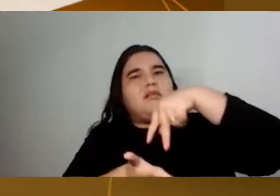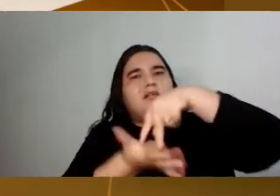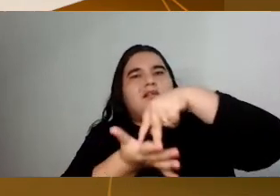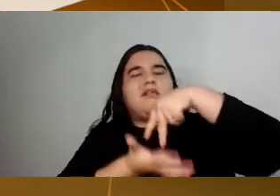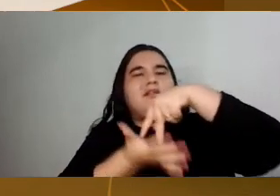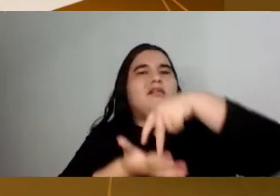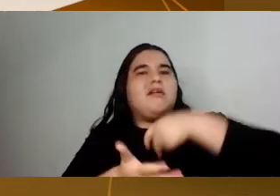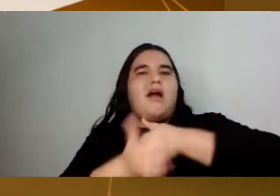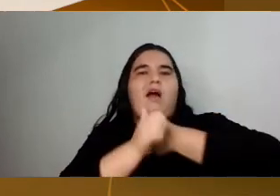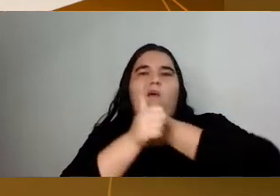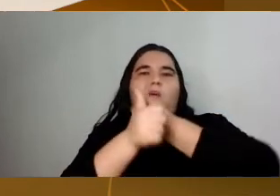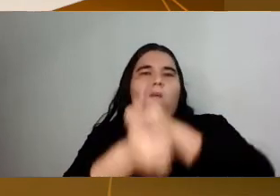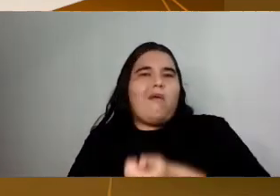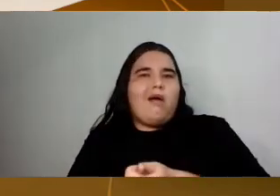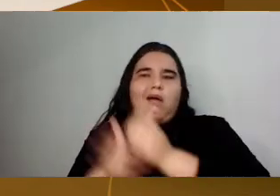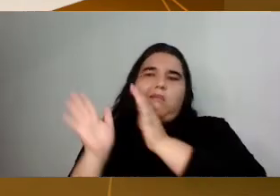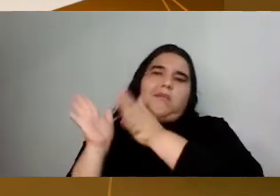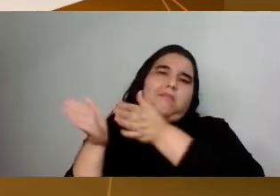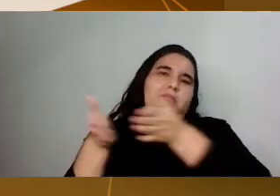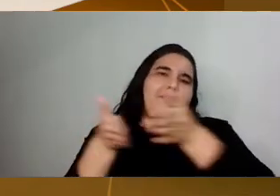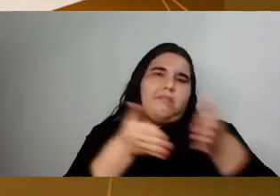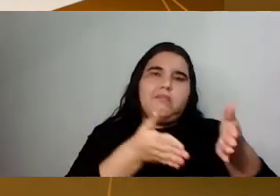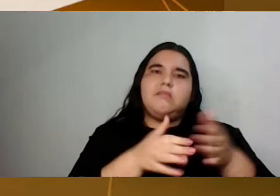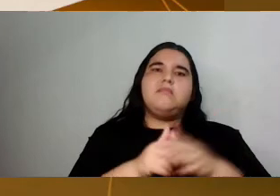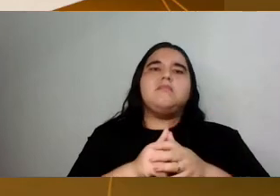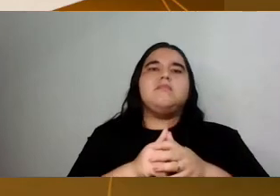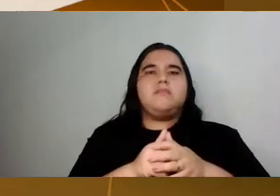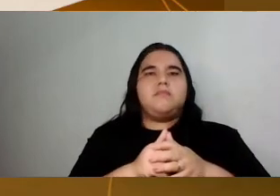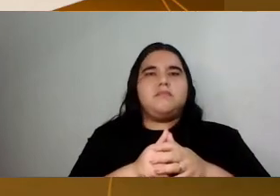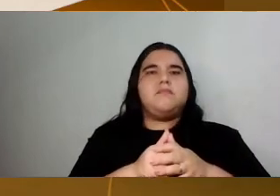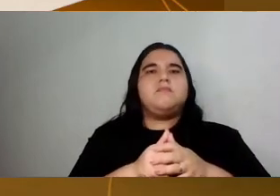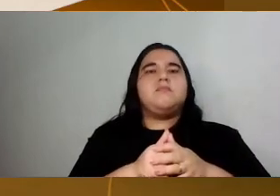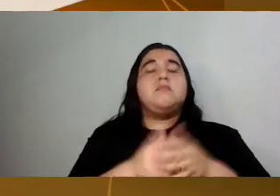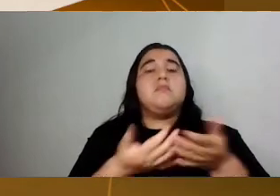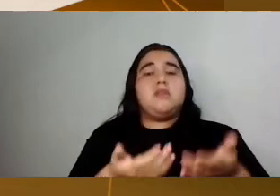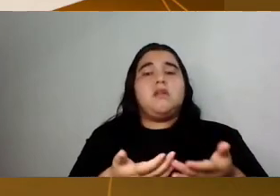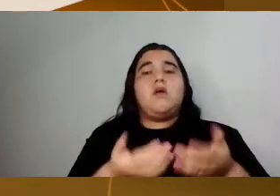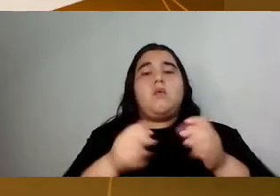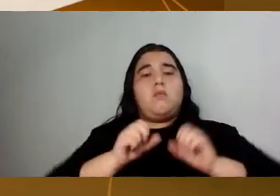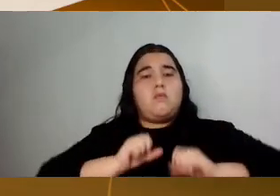a operação em loco. Esse custo operacional,